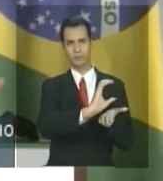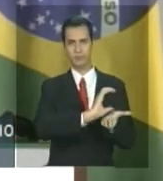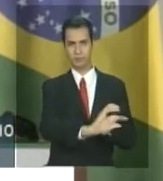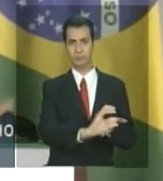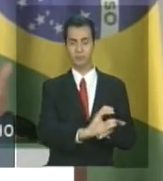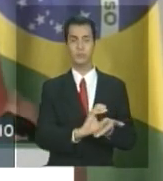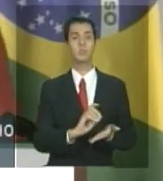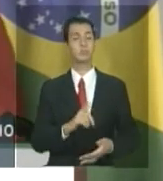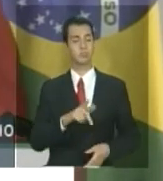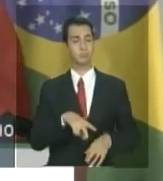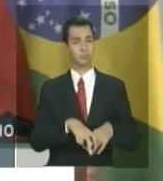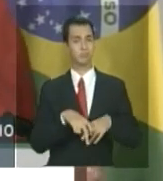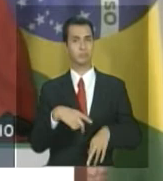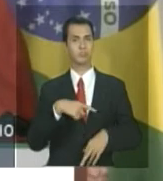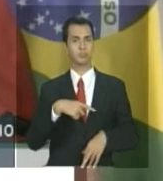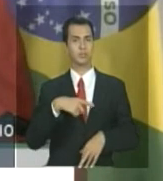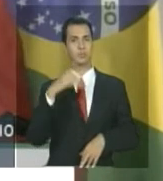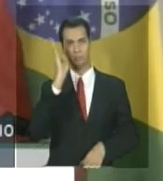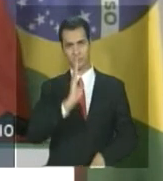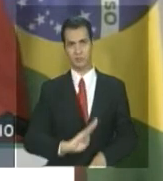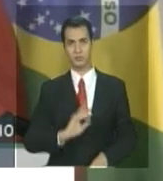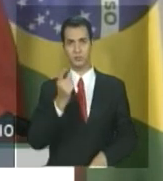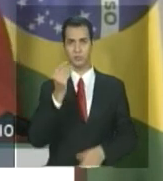direto brasileiro nos Estados Unidos.